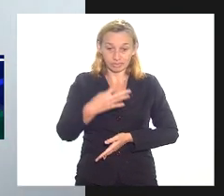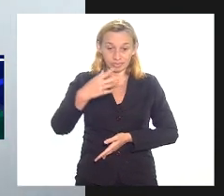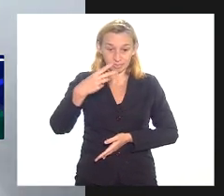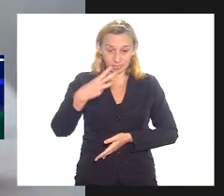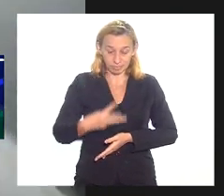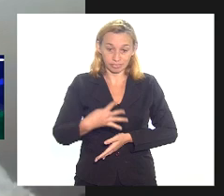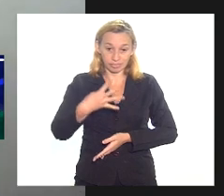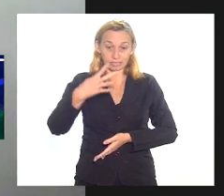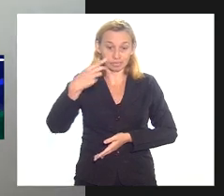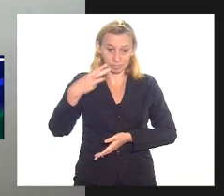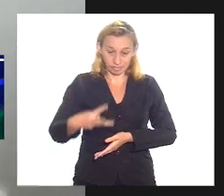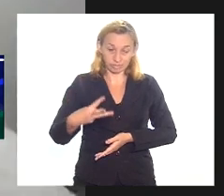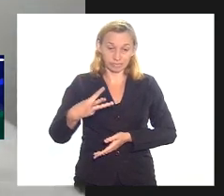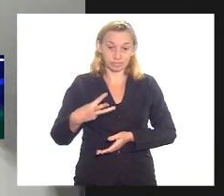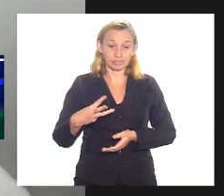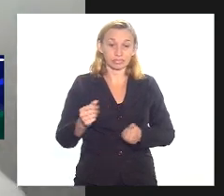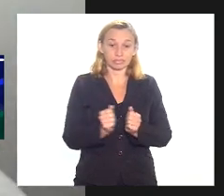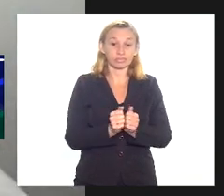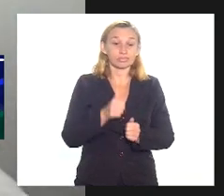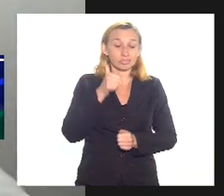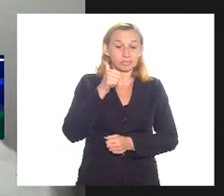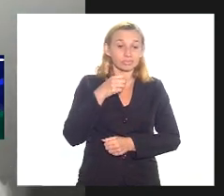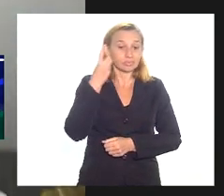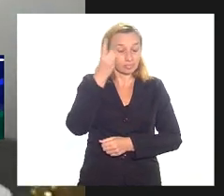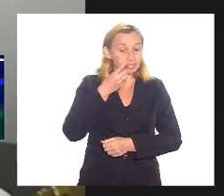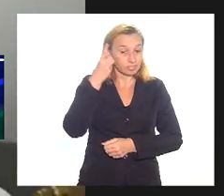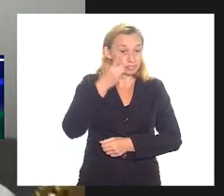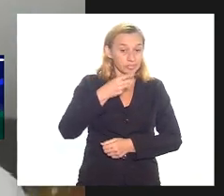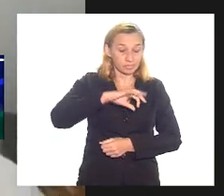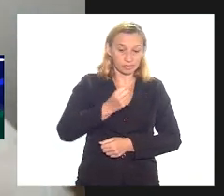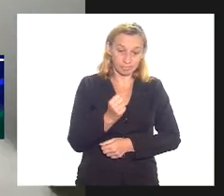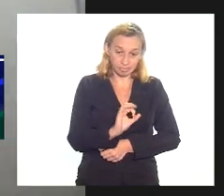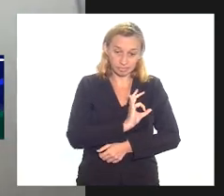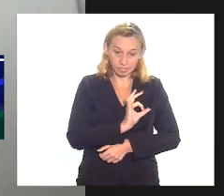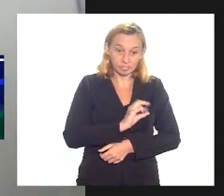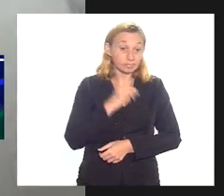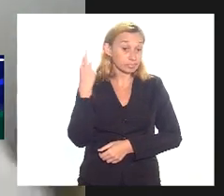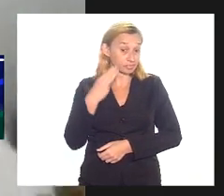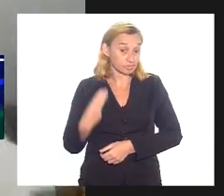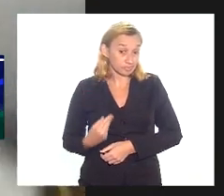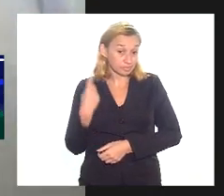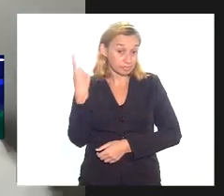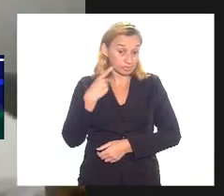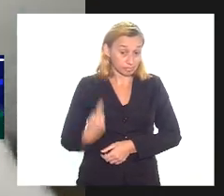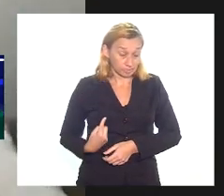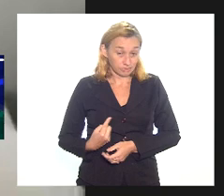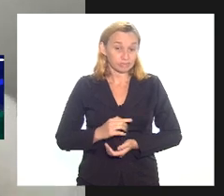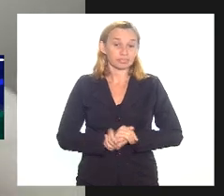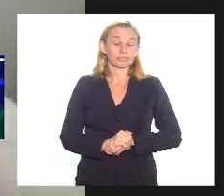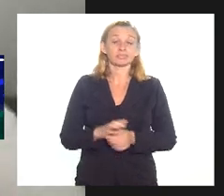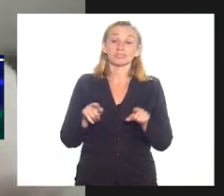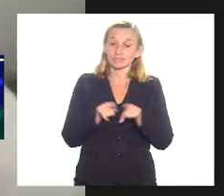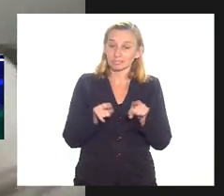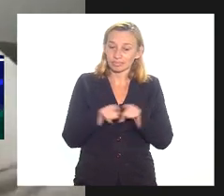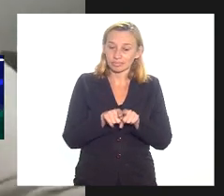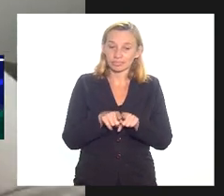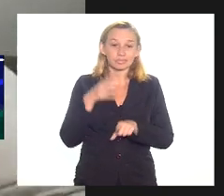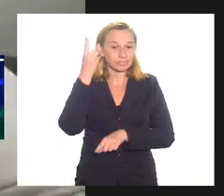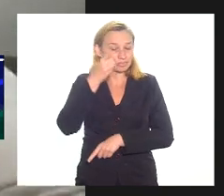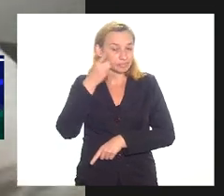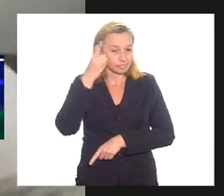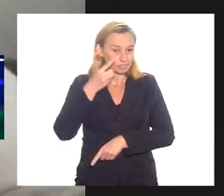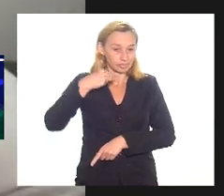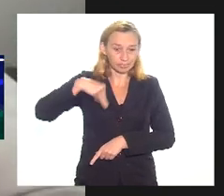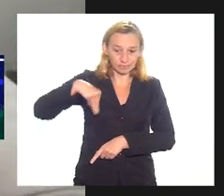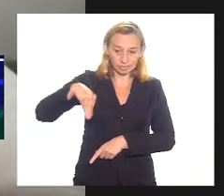3.443, em coautoria com as deputadas Marta Rocha, Mônica Francisco, Dani Monteiro e também o deputado